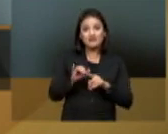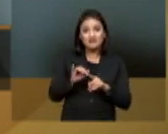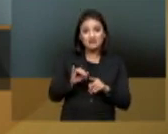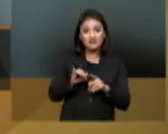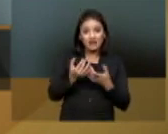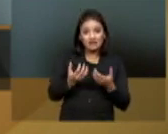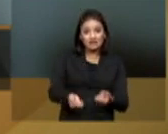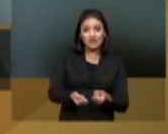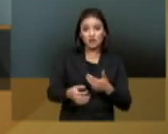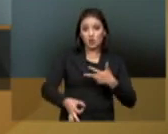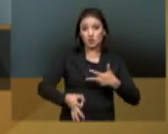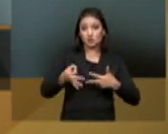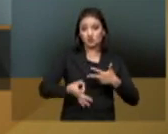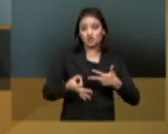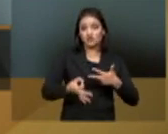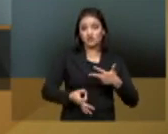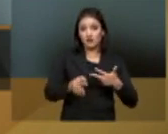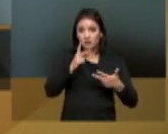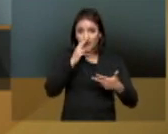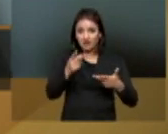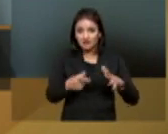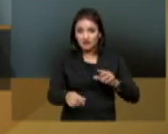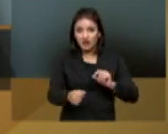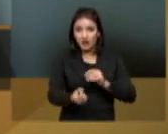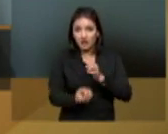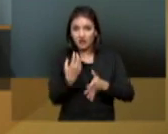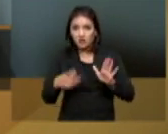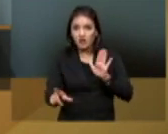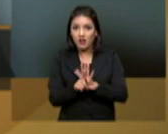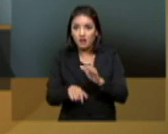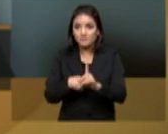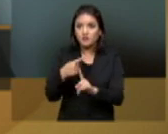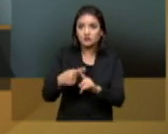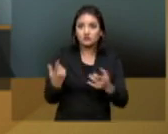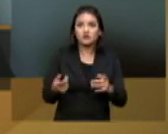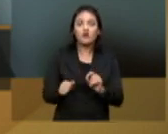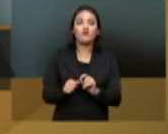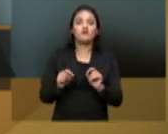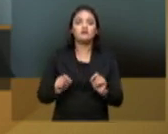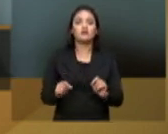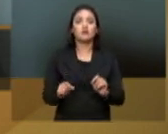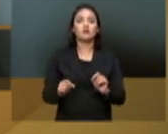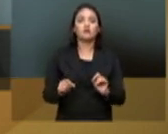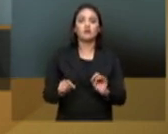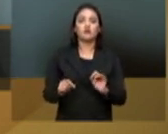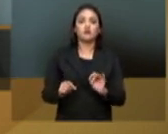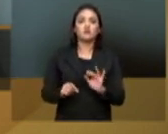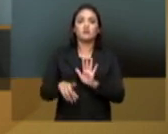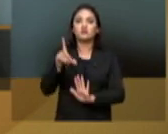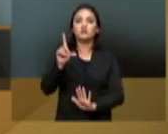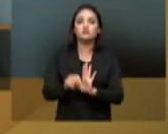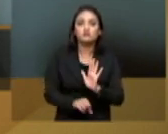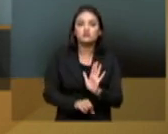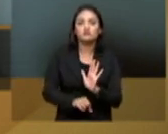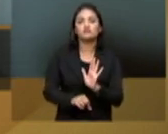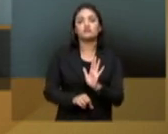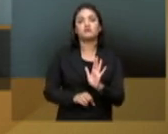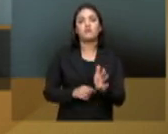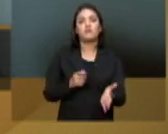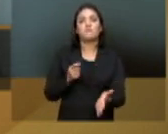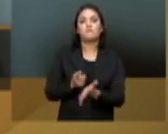o Poder Judiciário estaria atuando como legislador positivo, instituindo um mecanismo para redução do débito tributário, tal como